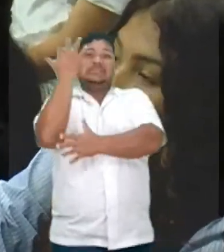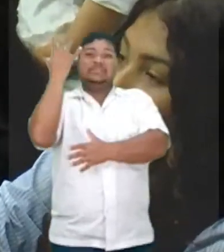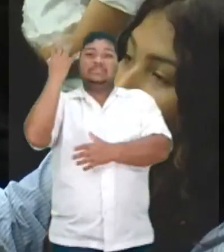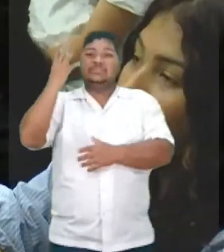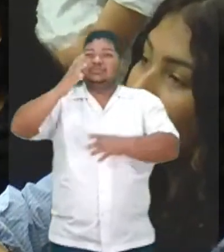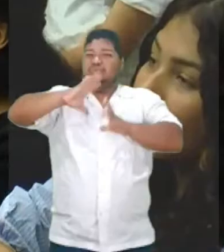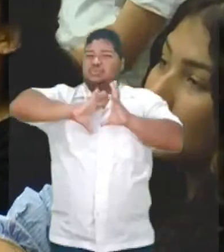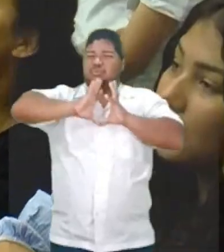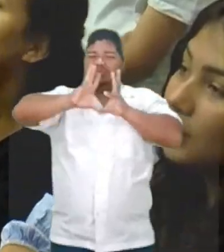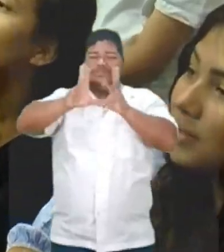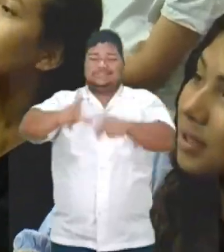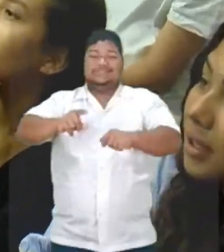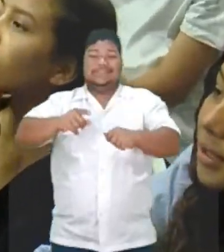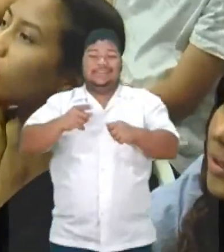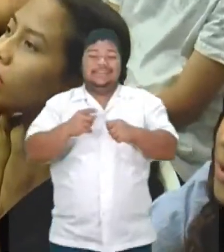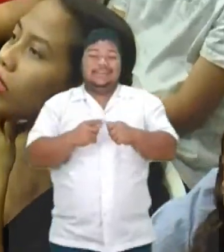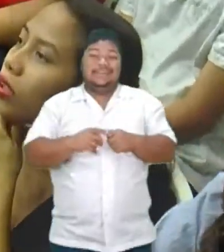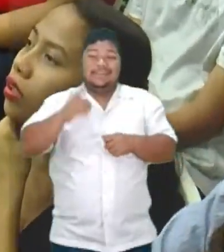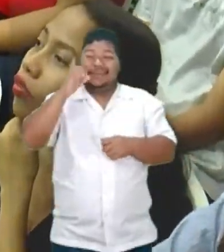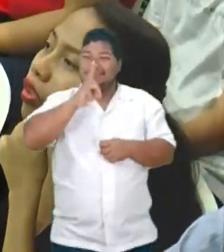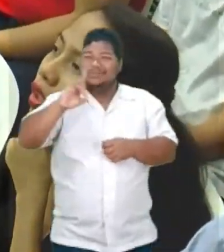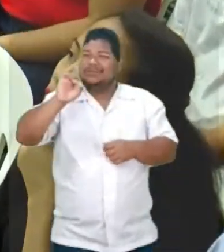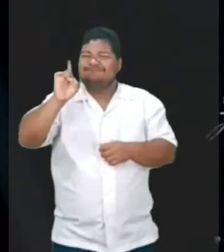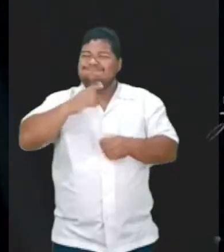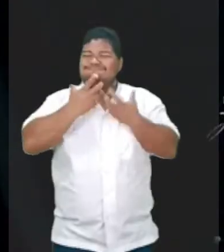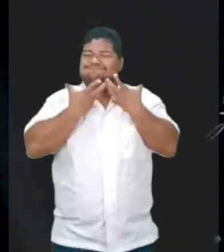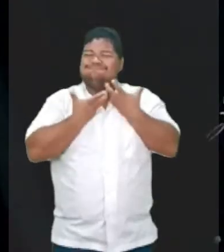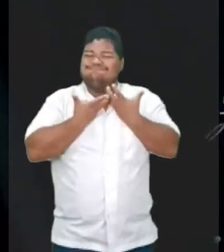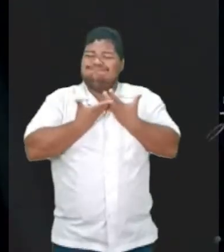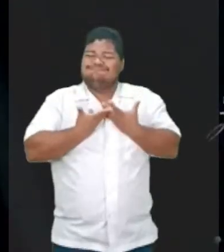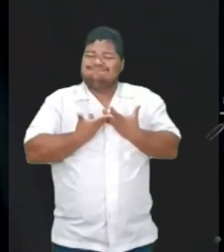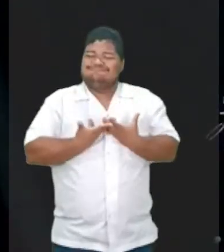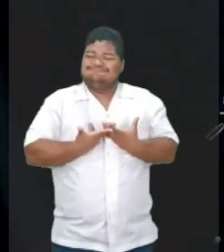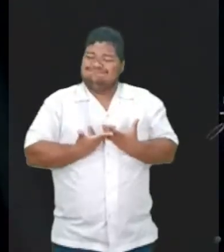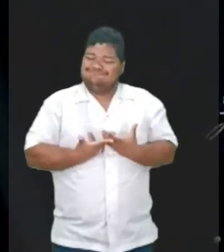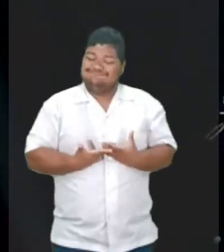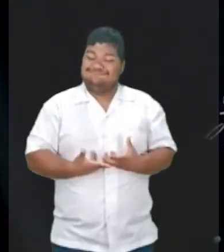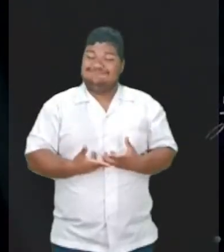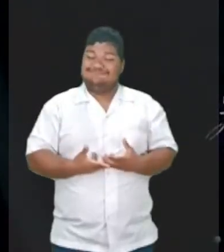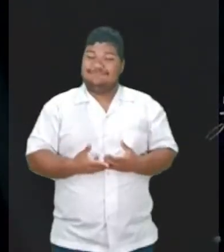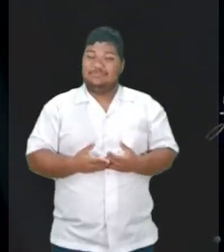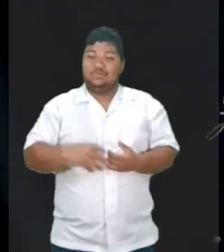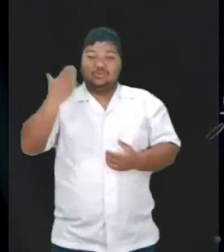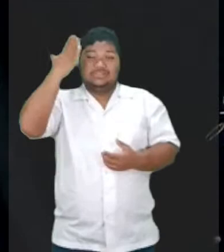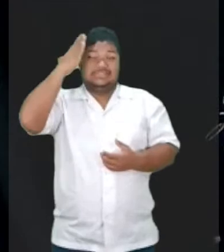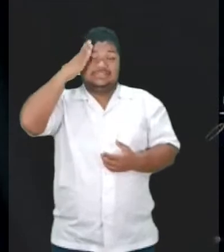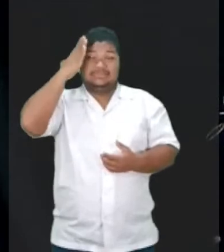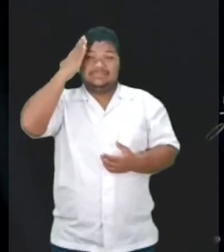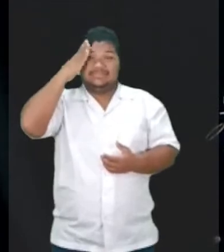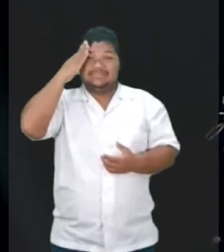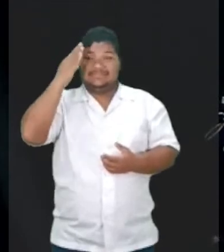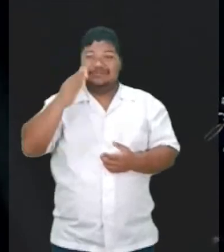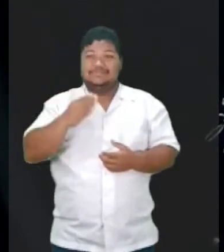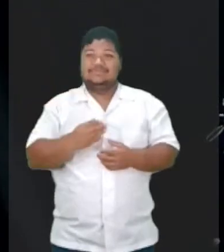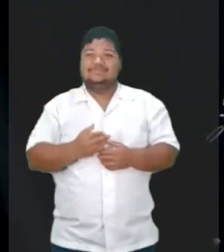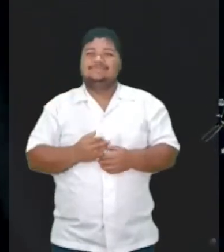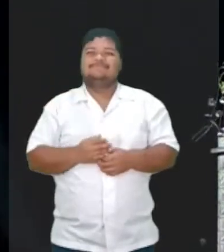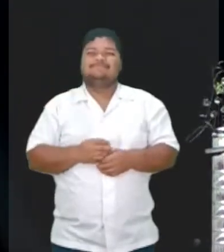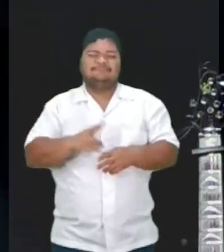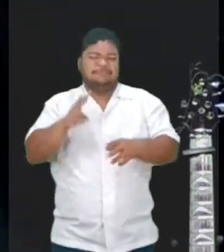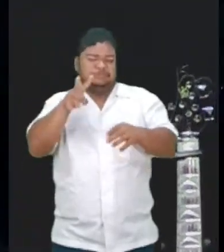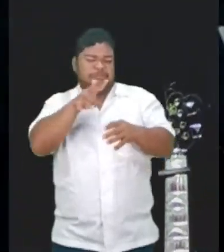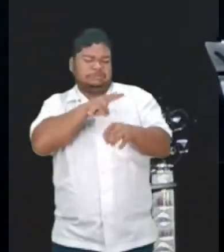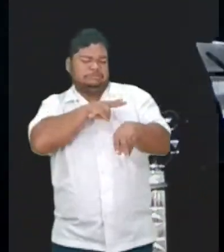terra. Ele não se cansa nem fica exausto. Sua sabedoria é insondável.